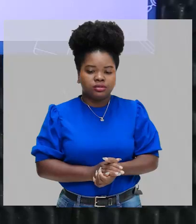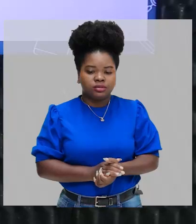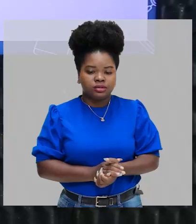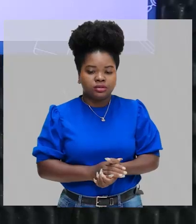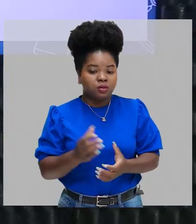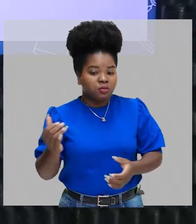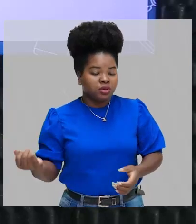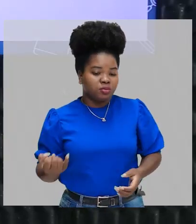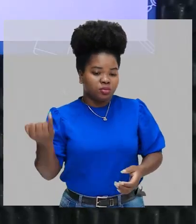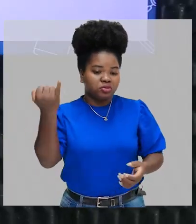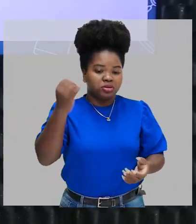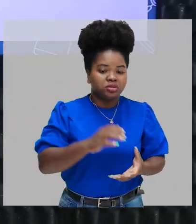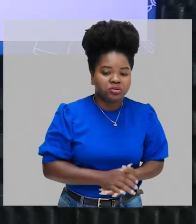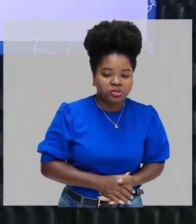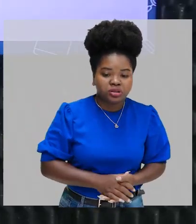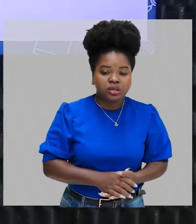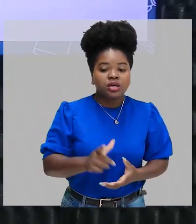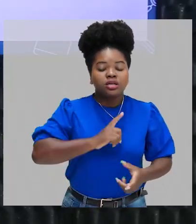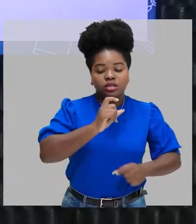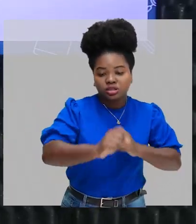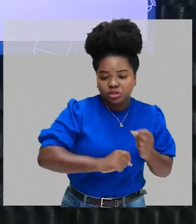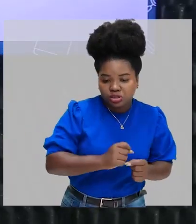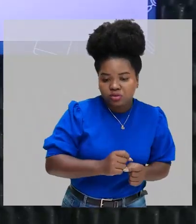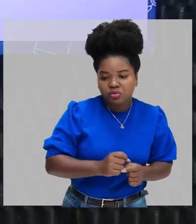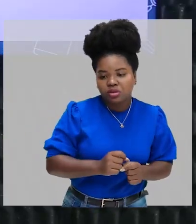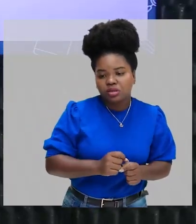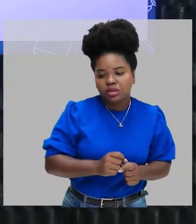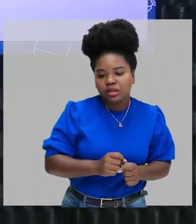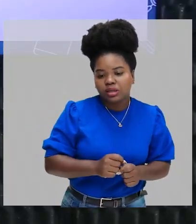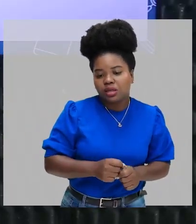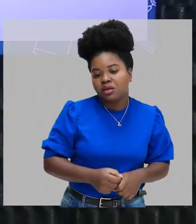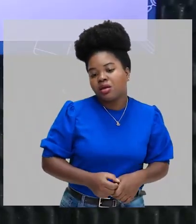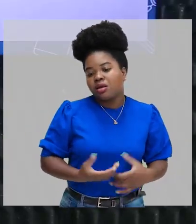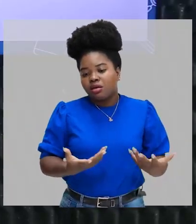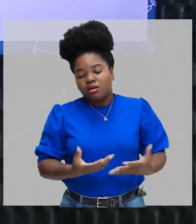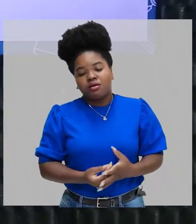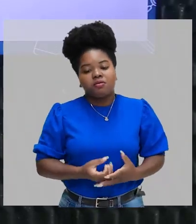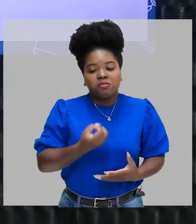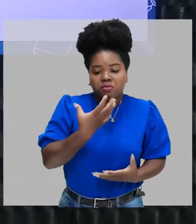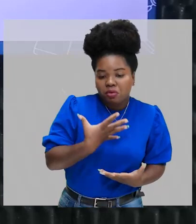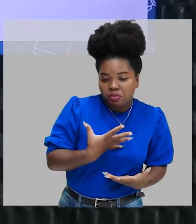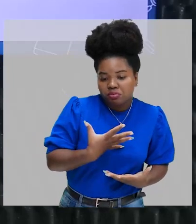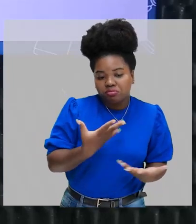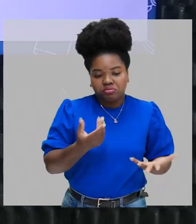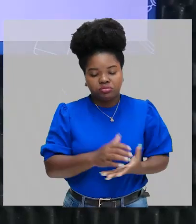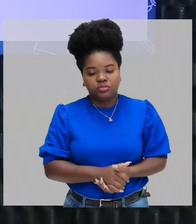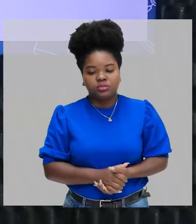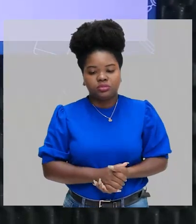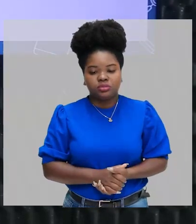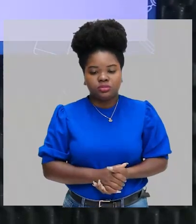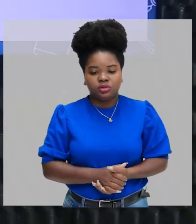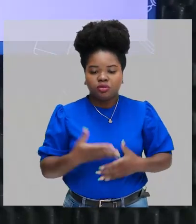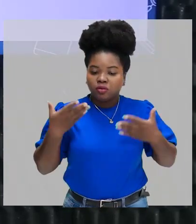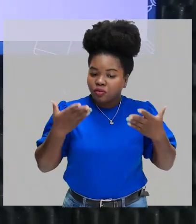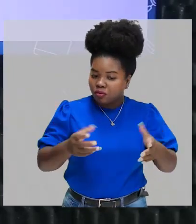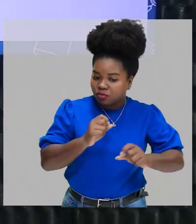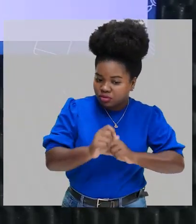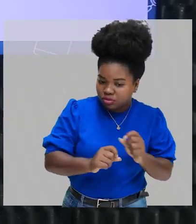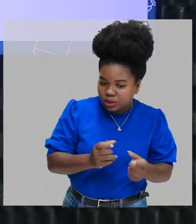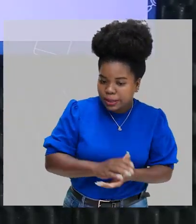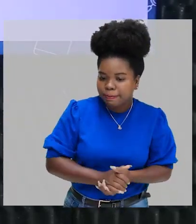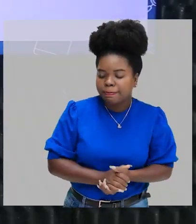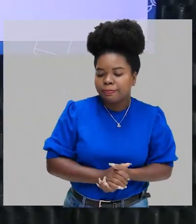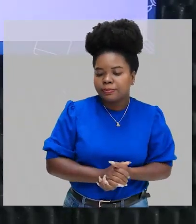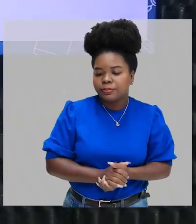traria ou traria muito mais coisas positivas do que negativas, enfatizando ali um aspecto